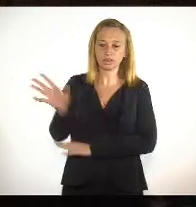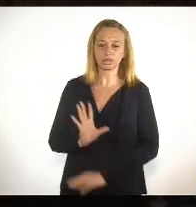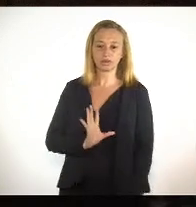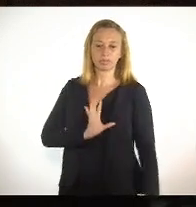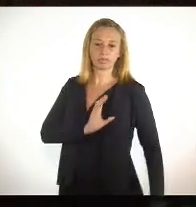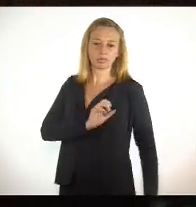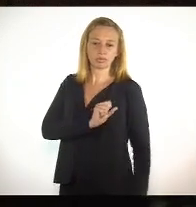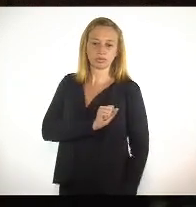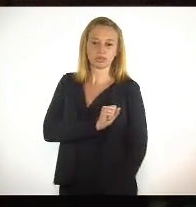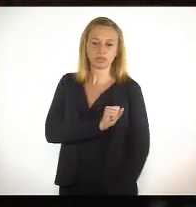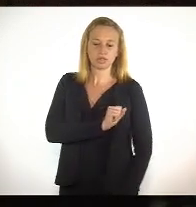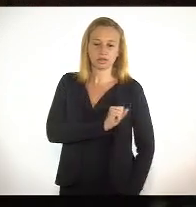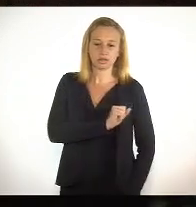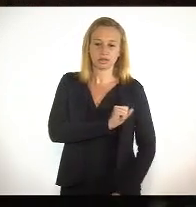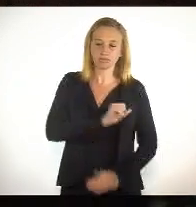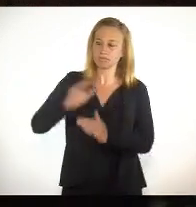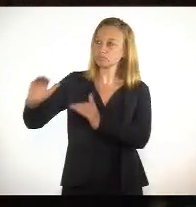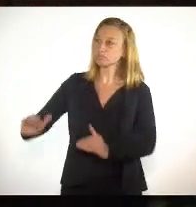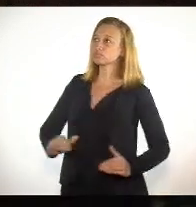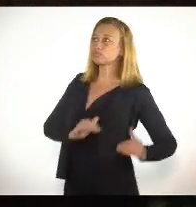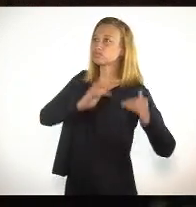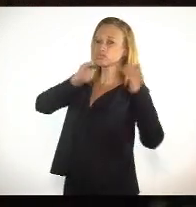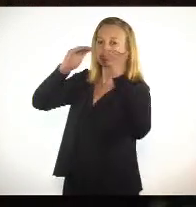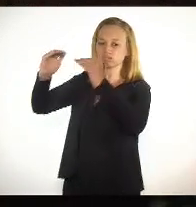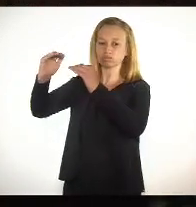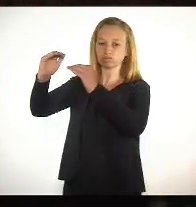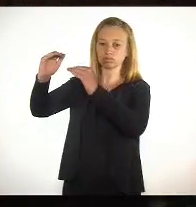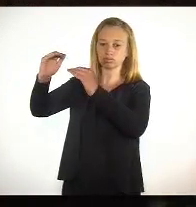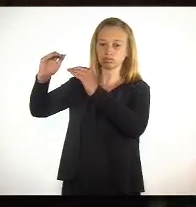idolatrada, altiva